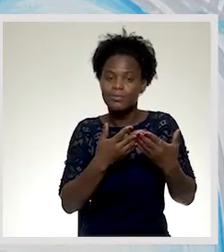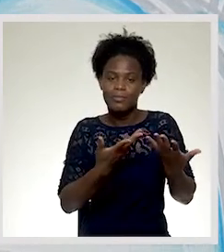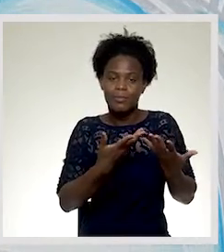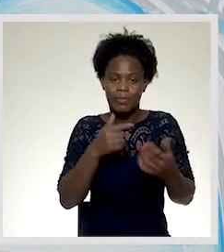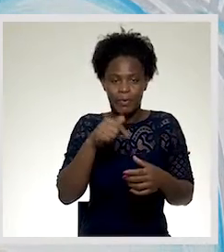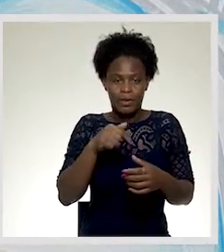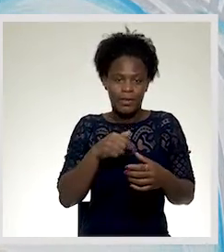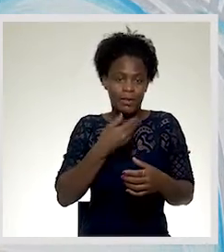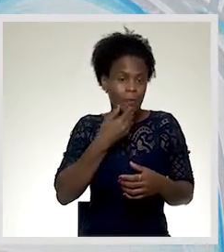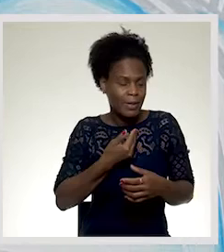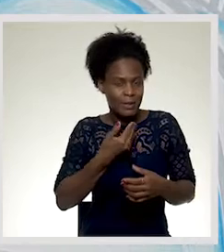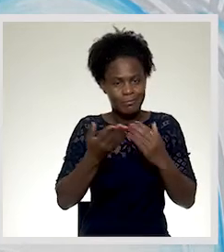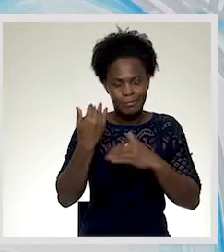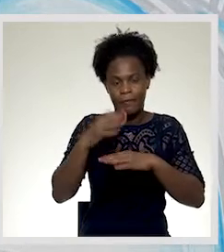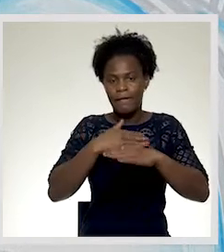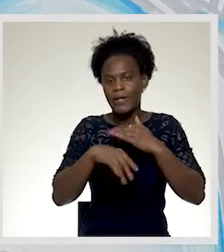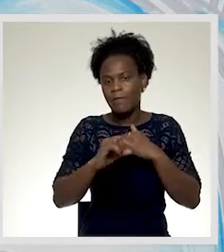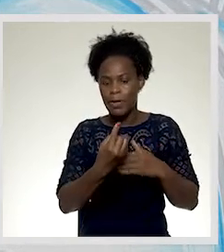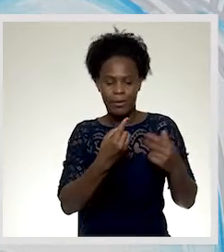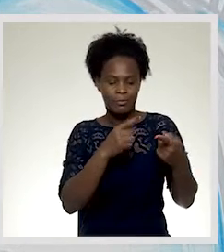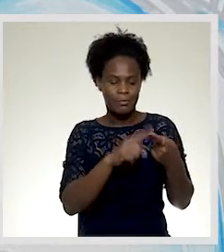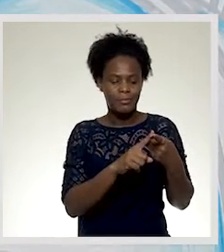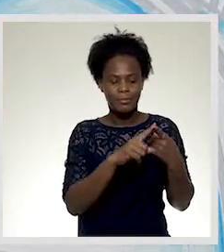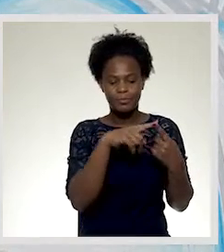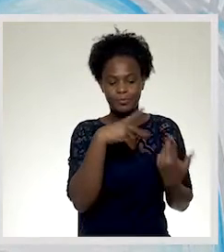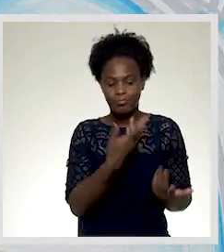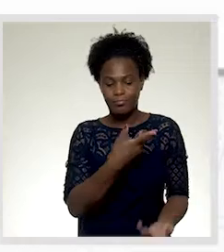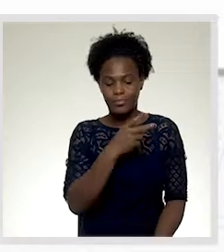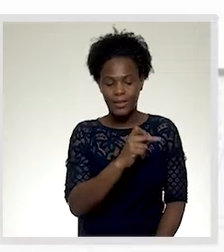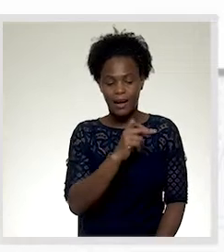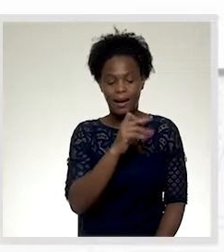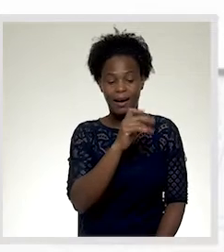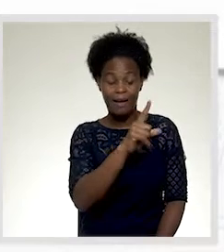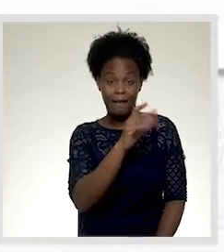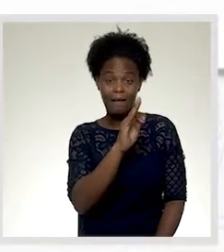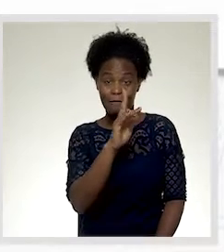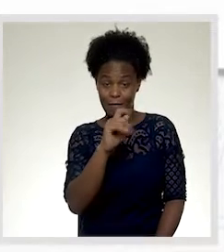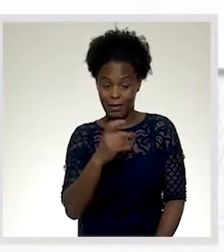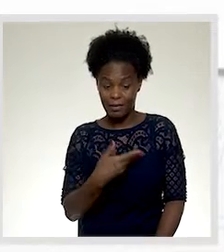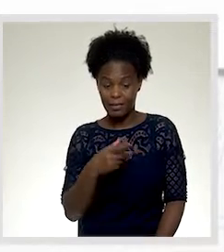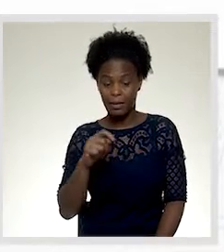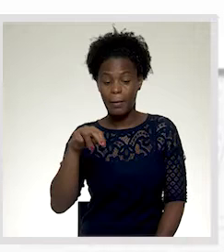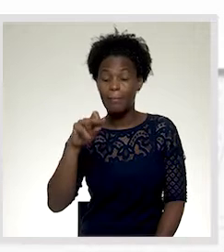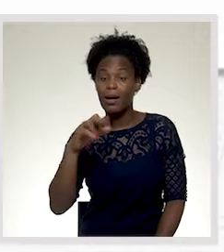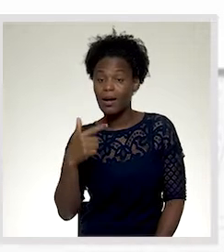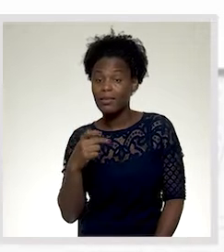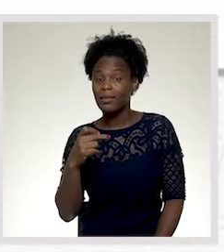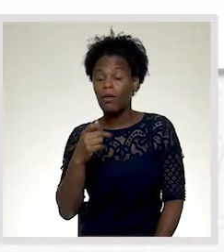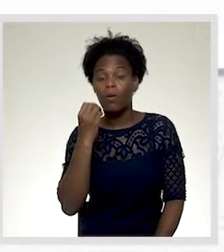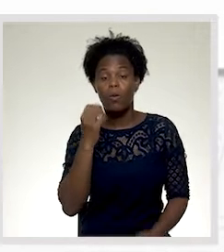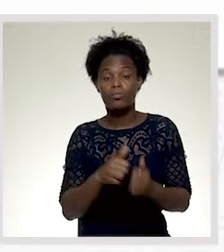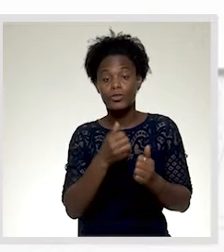passada, nós estudamos aqui as experiências que foram realizadas por Alfredo e Marta. Com as suas experiências, não